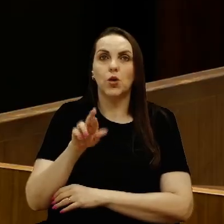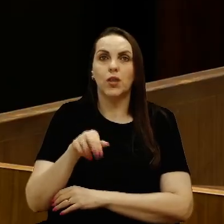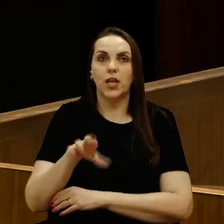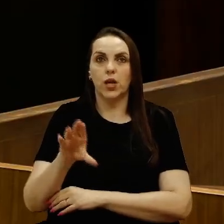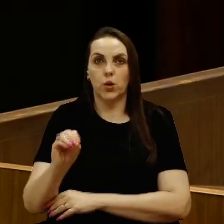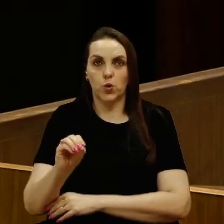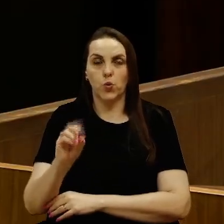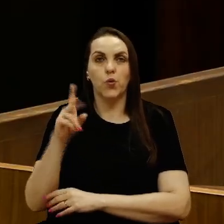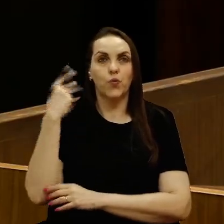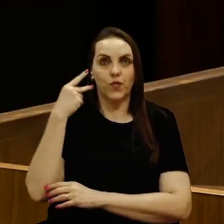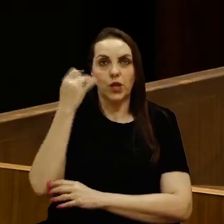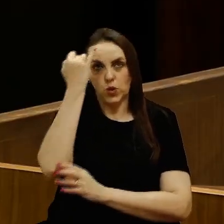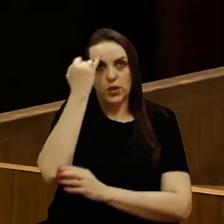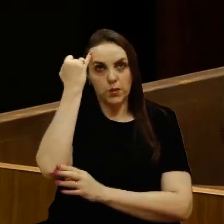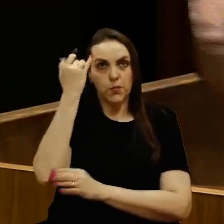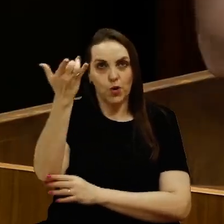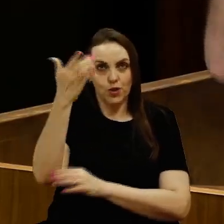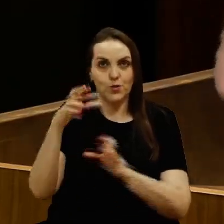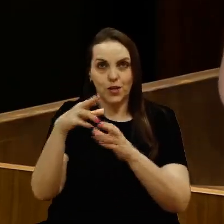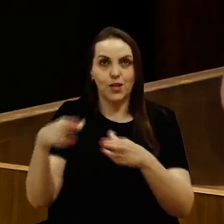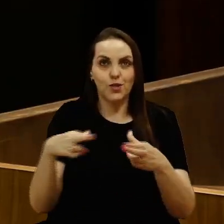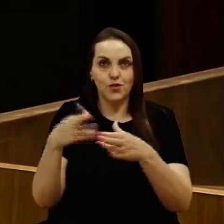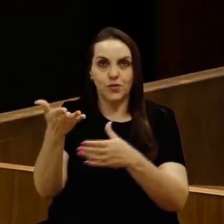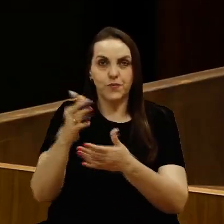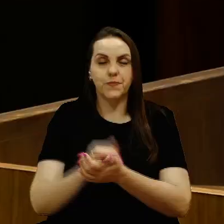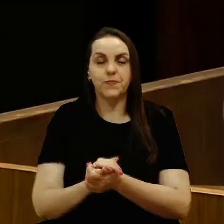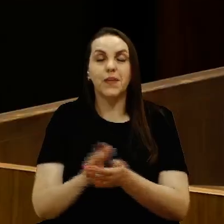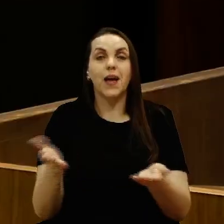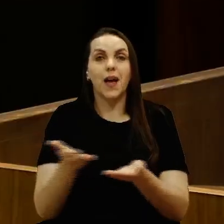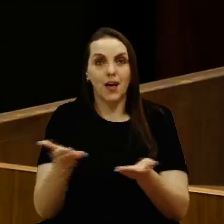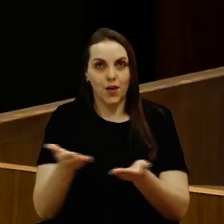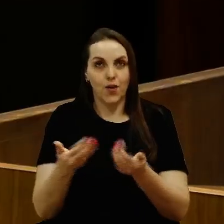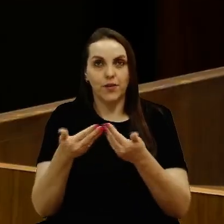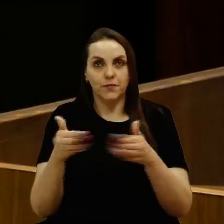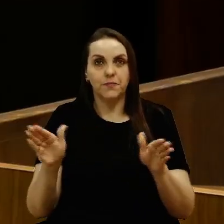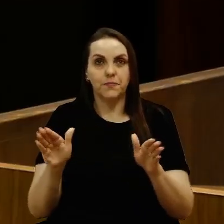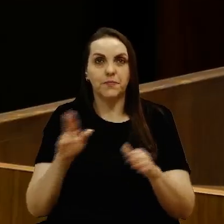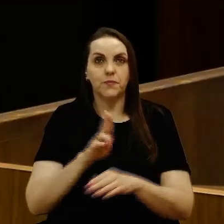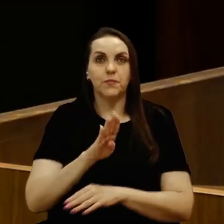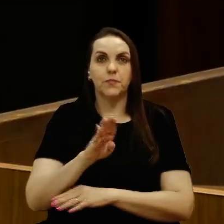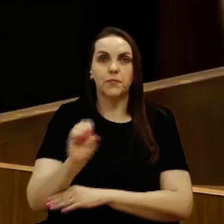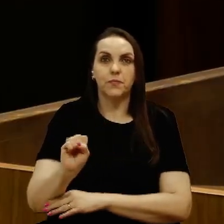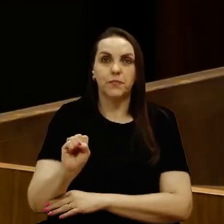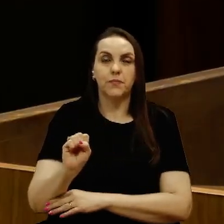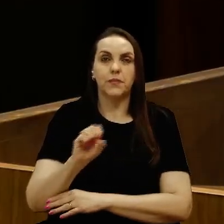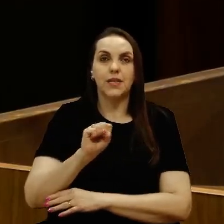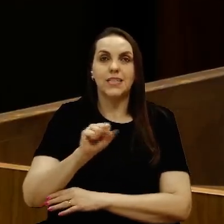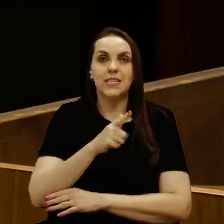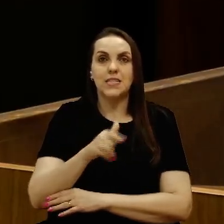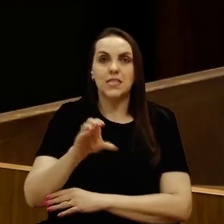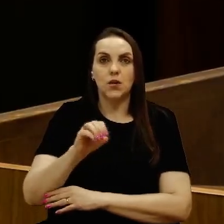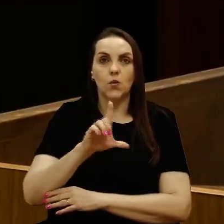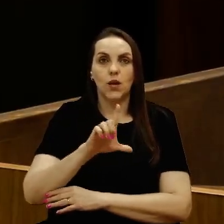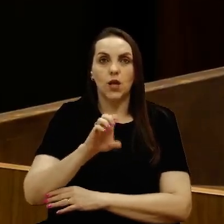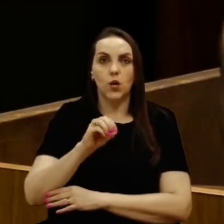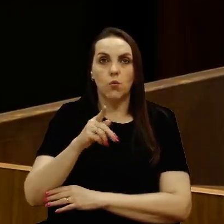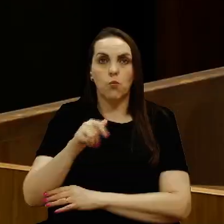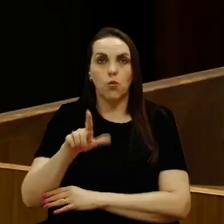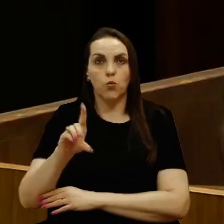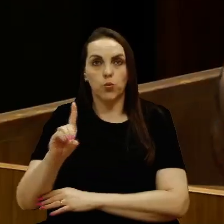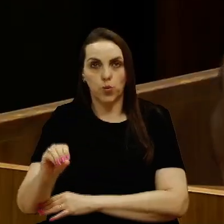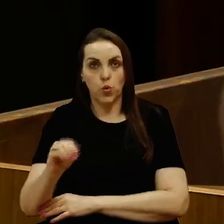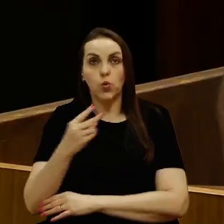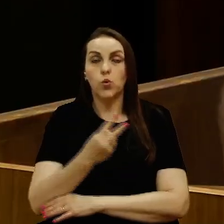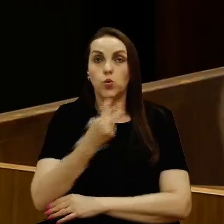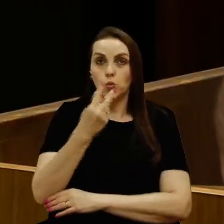D'Ambrosio, na sua região, e agora estamos abrindo na UBS do São Leopoldo 2 estratégias de saúde da família, que não tinha também.